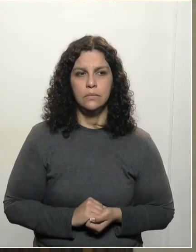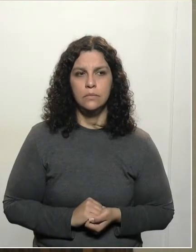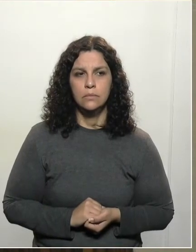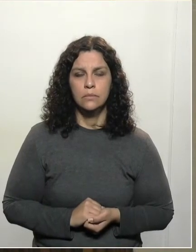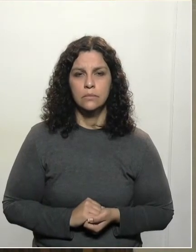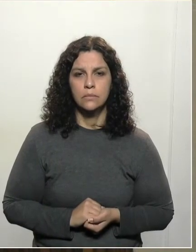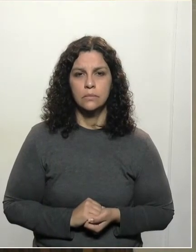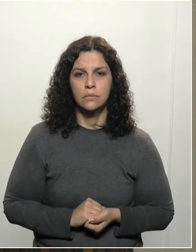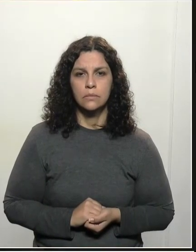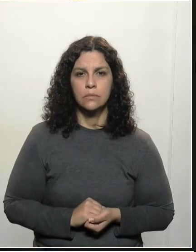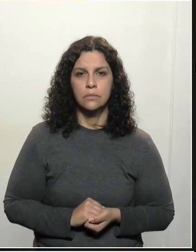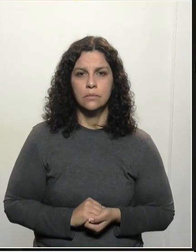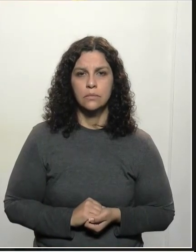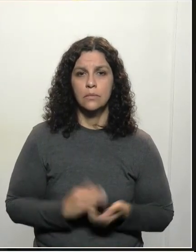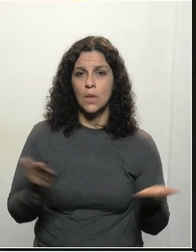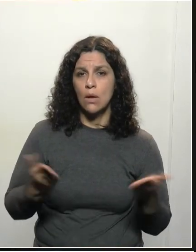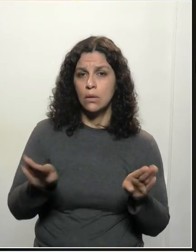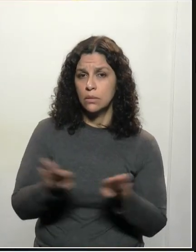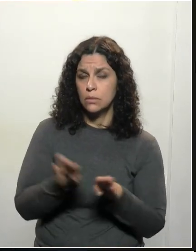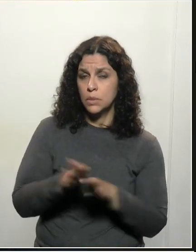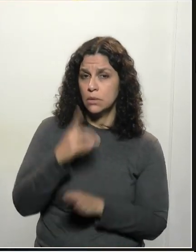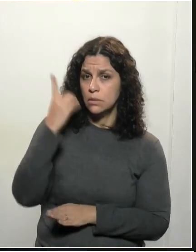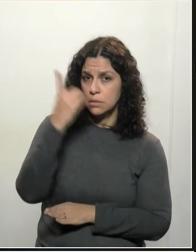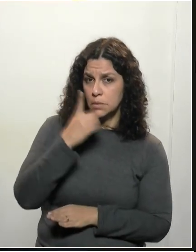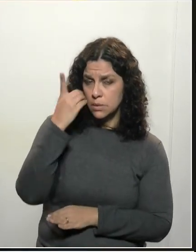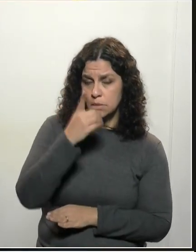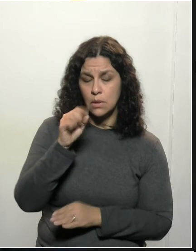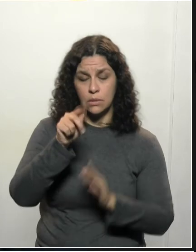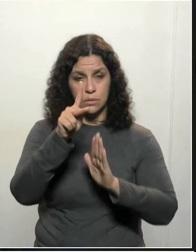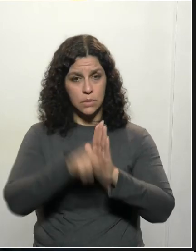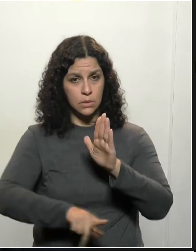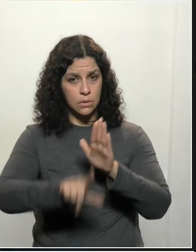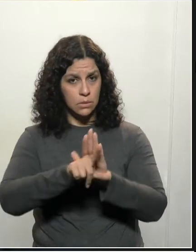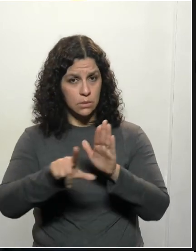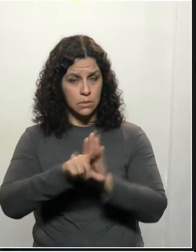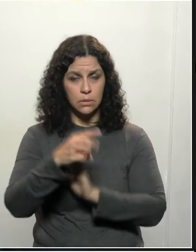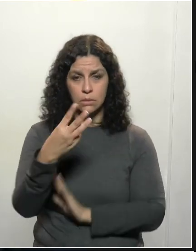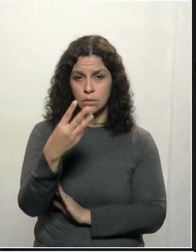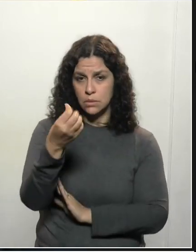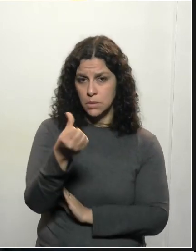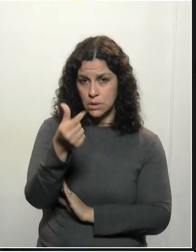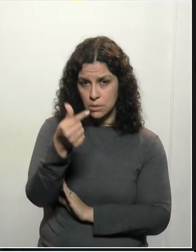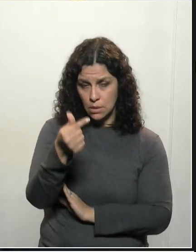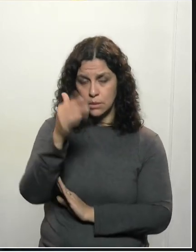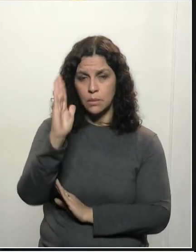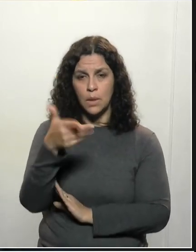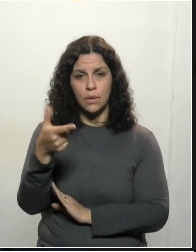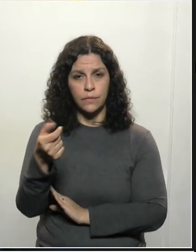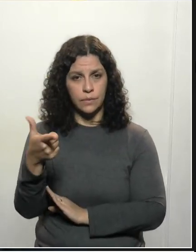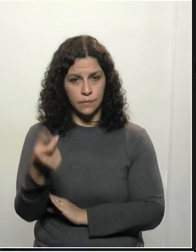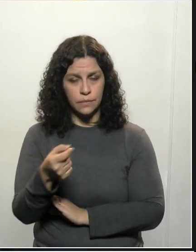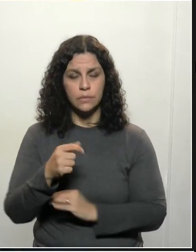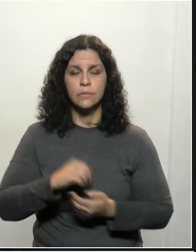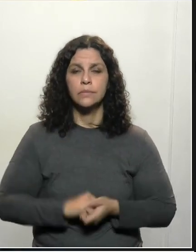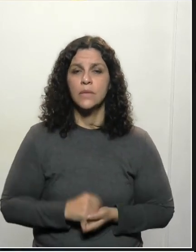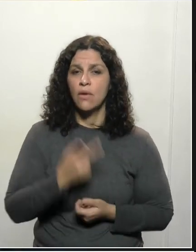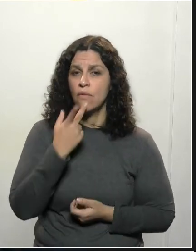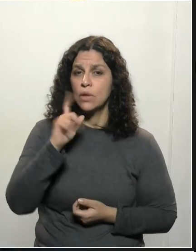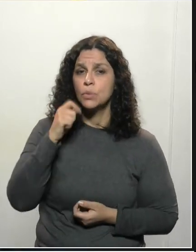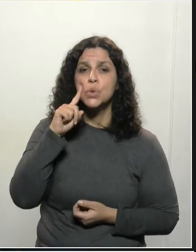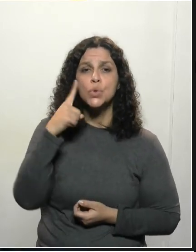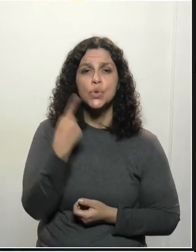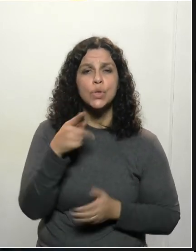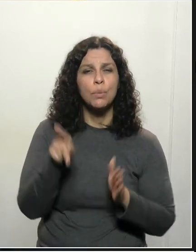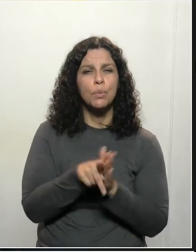Senhor presidente, senhores deputados, o projeto de lei número 367 de 2020... institui